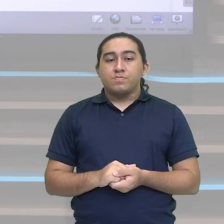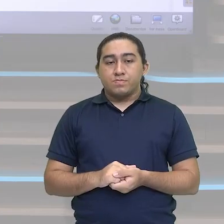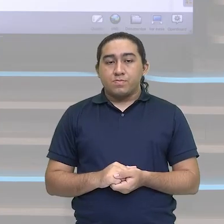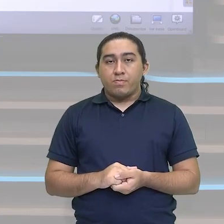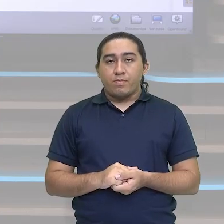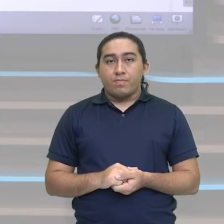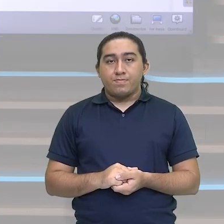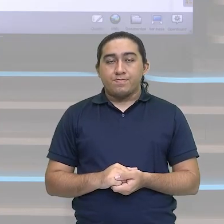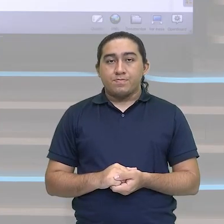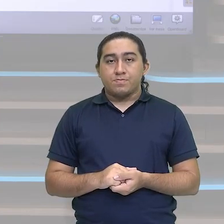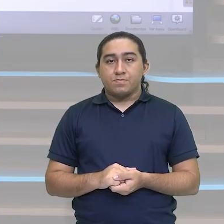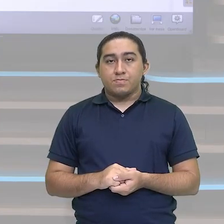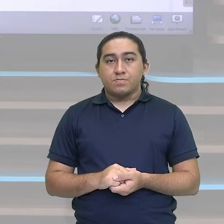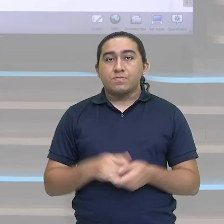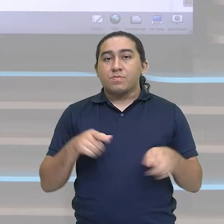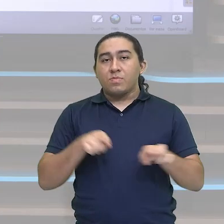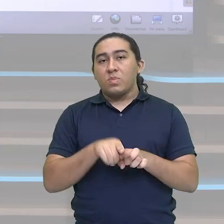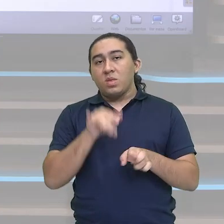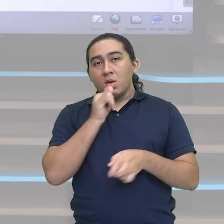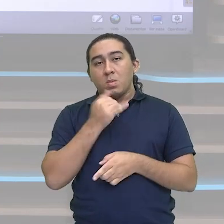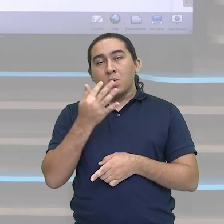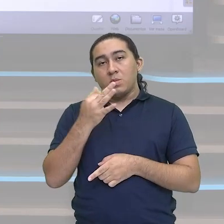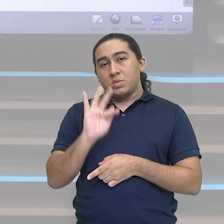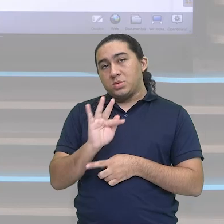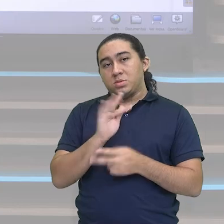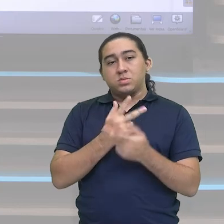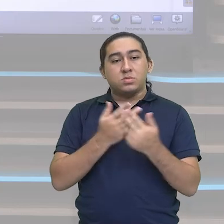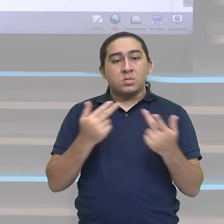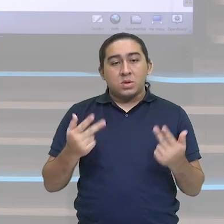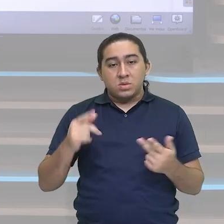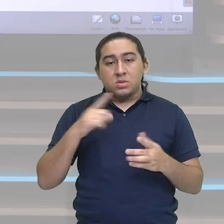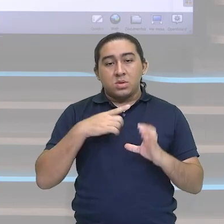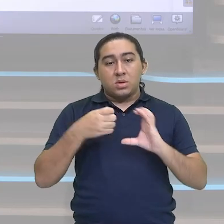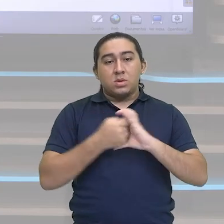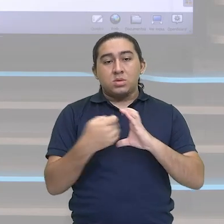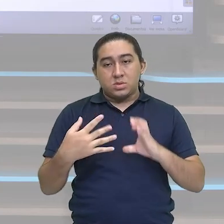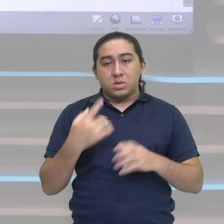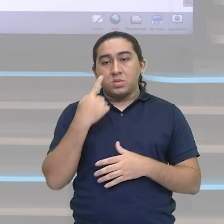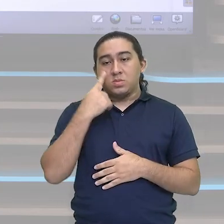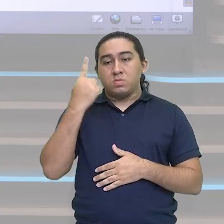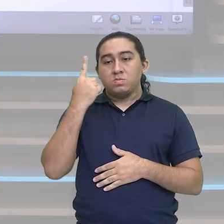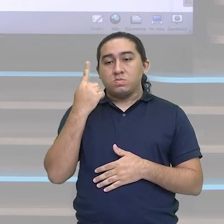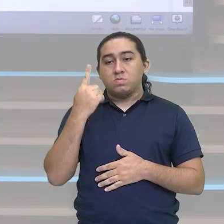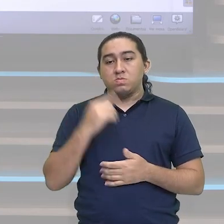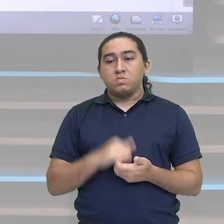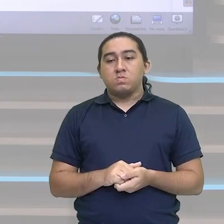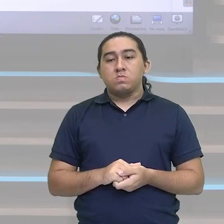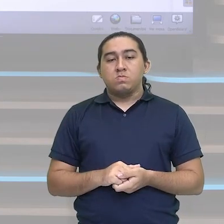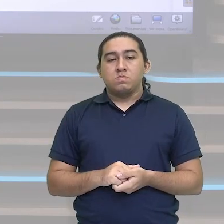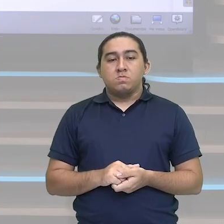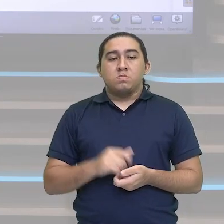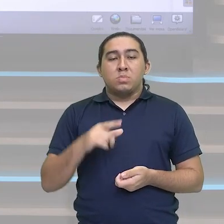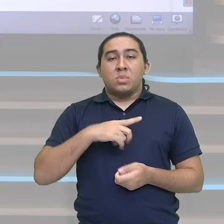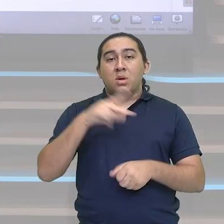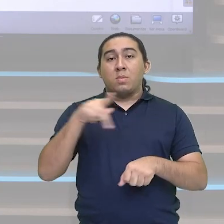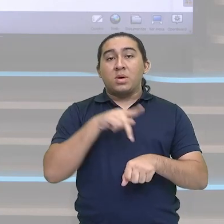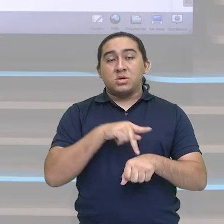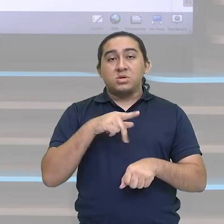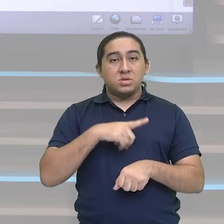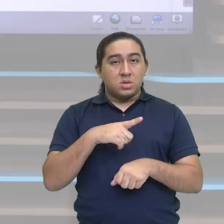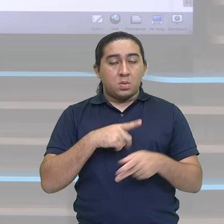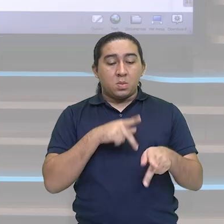os países da França e etc., tem essa característica, né? Serem países onde a população é muito bem